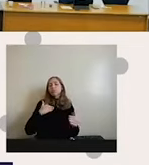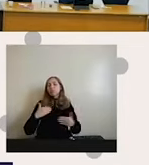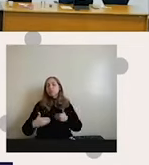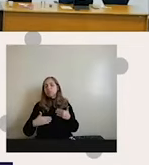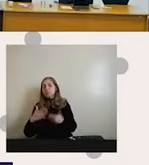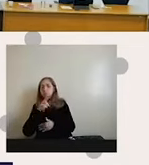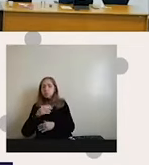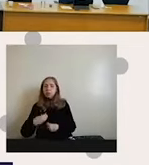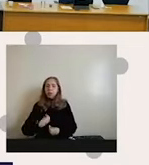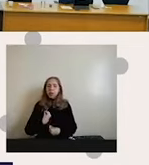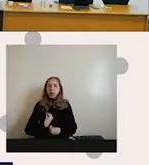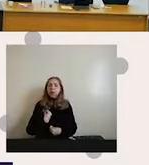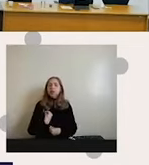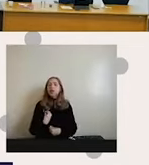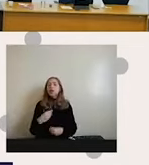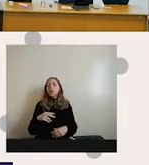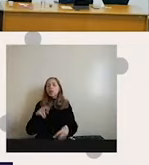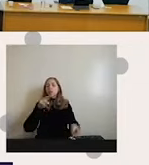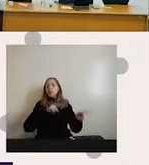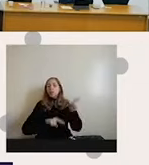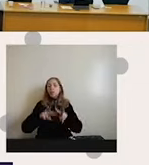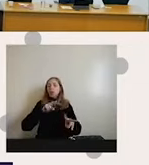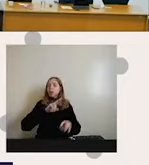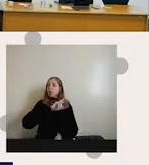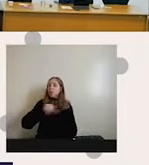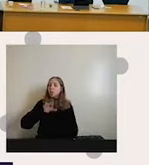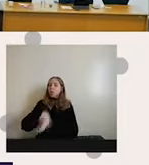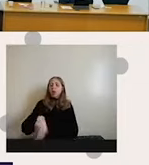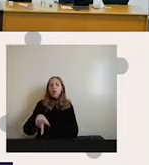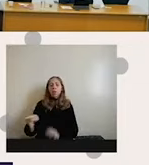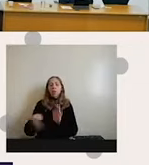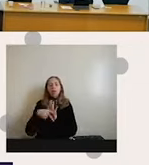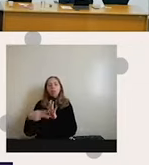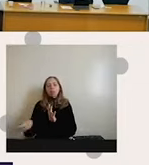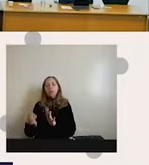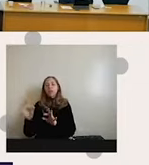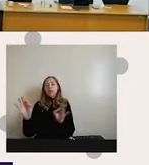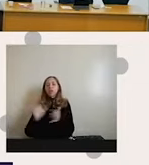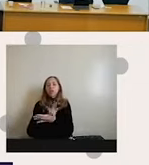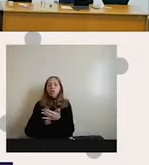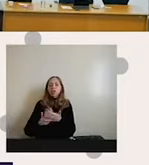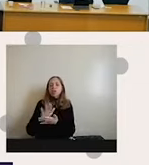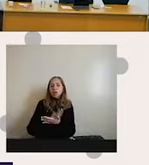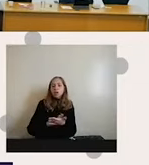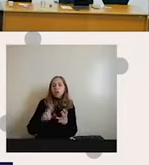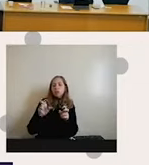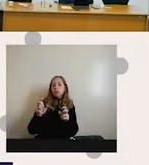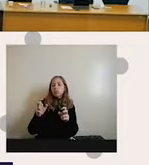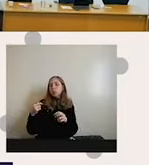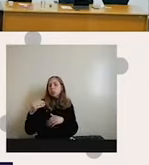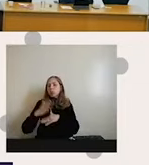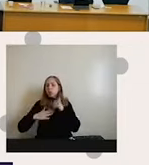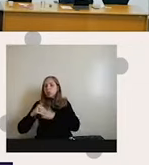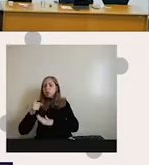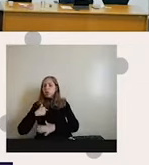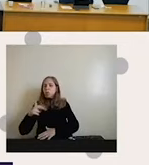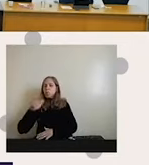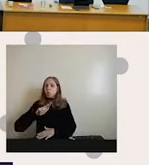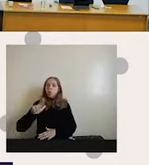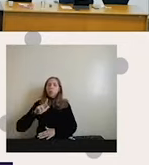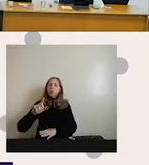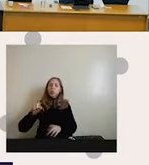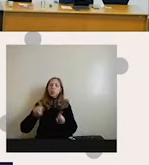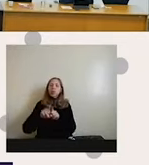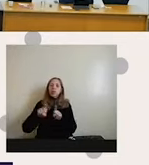né? Não é prerrogativa de nenhuma categoria profissional, né? Ou seja, eu utilizo de instrumentos que podem ser utilizados também por